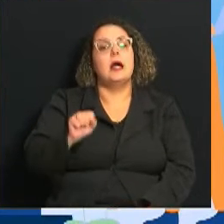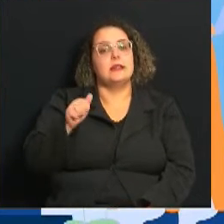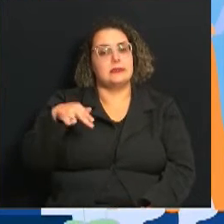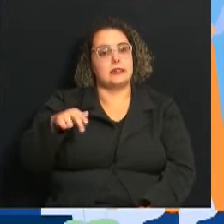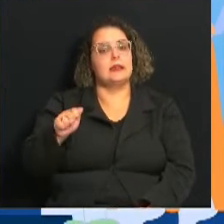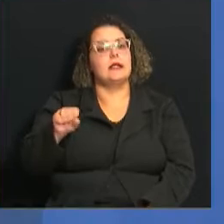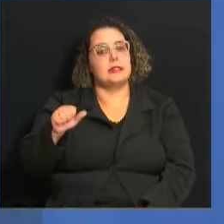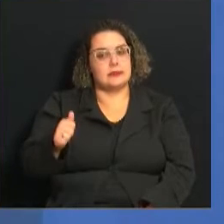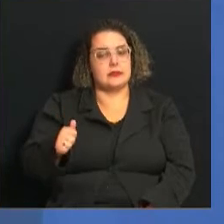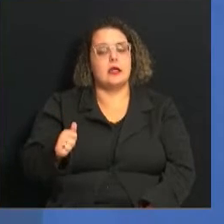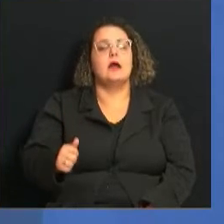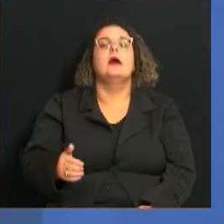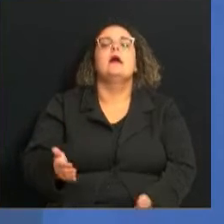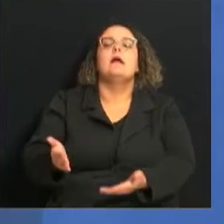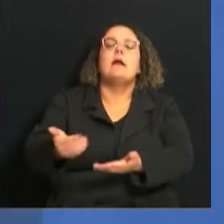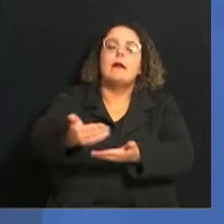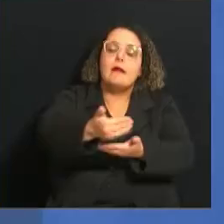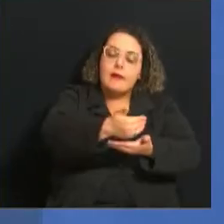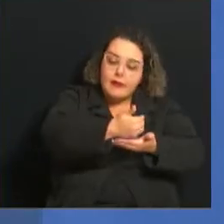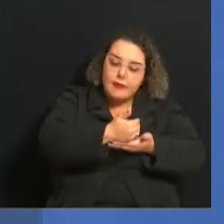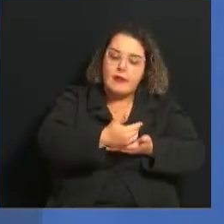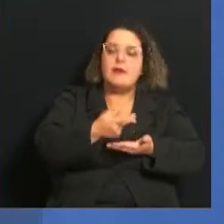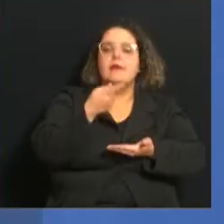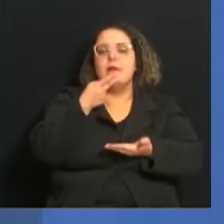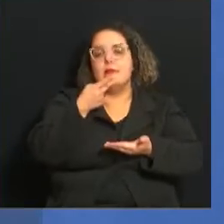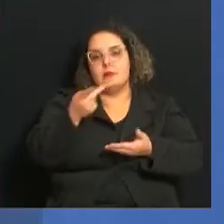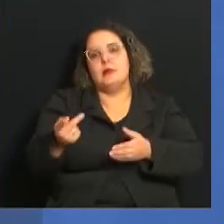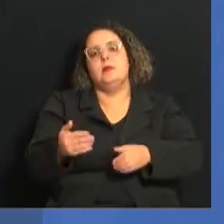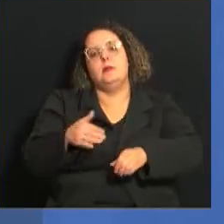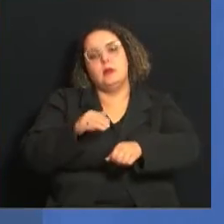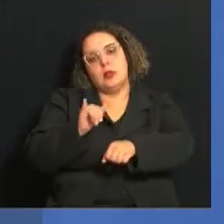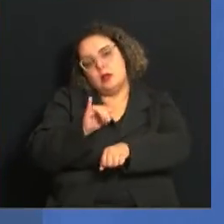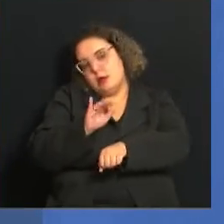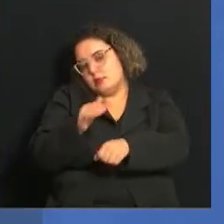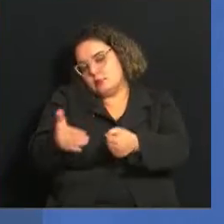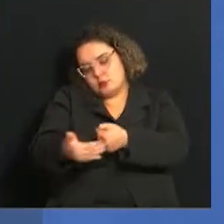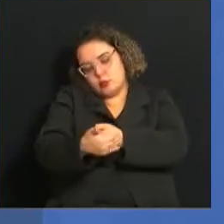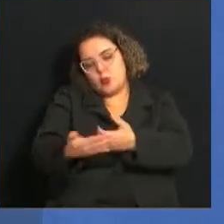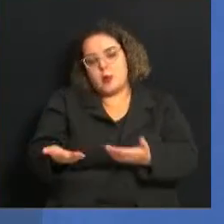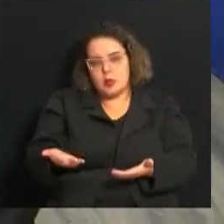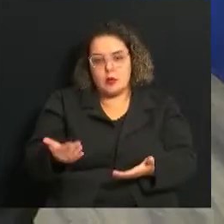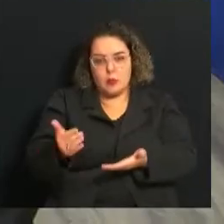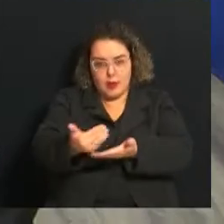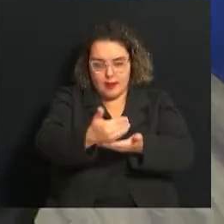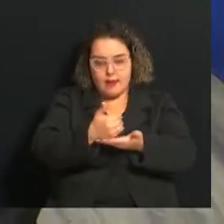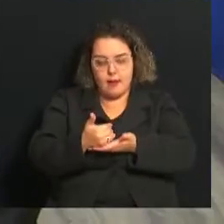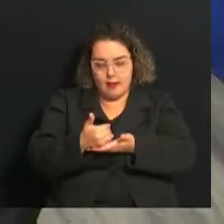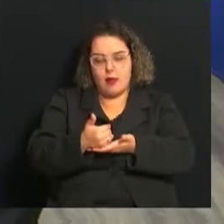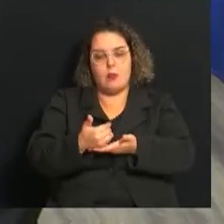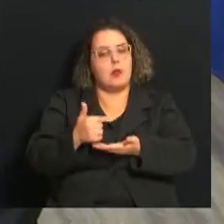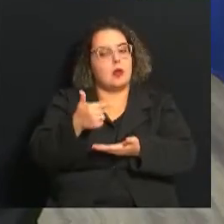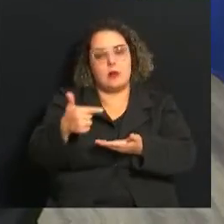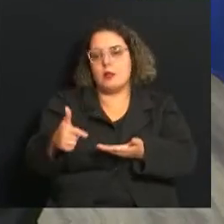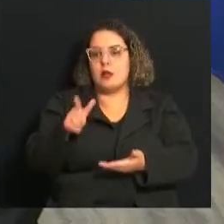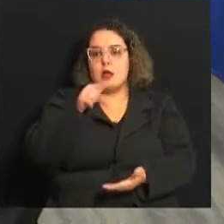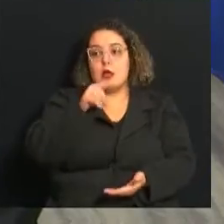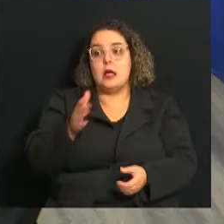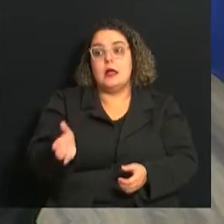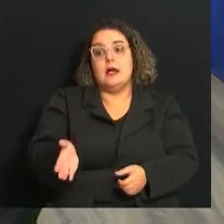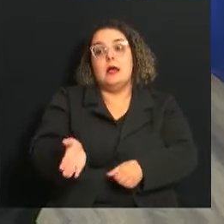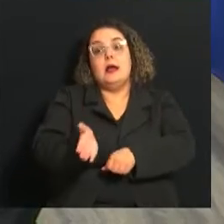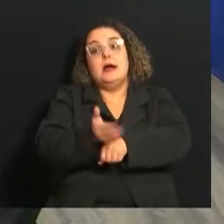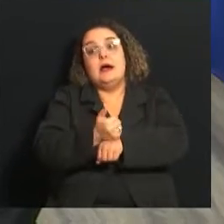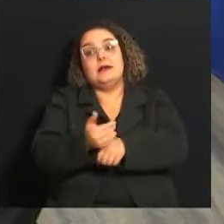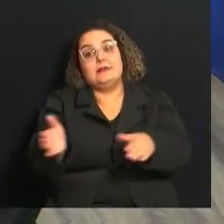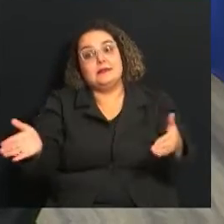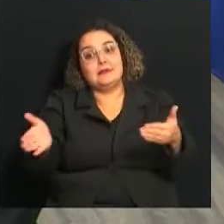que se faça a reserva antecipada de água ainda hoje. E, Gabriel, antes de fechar, eu vou dar uma notinha que foi... todo